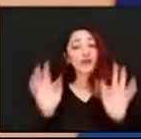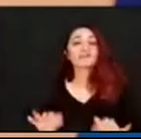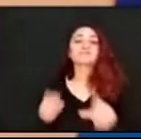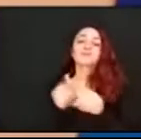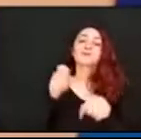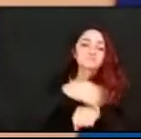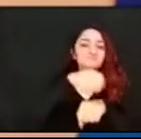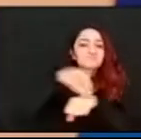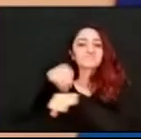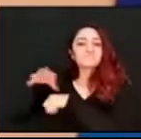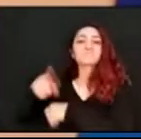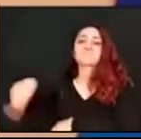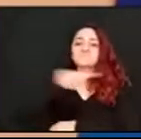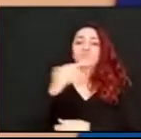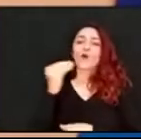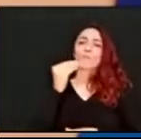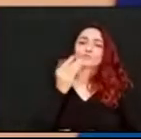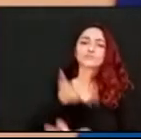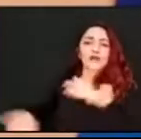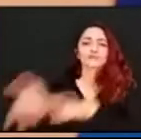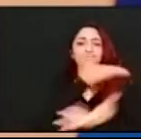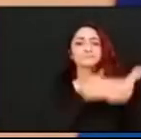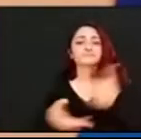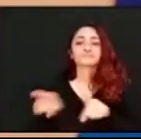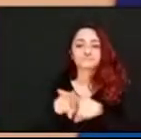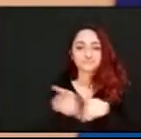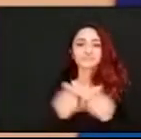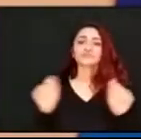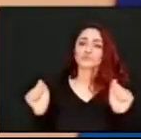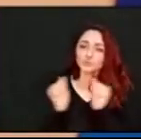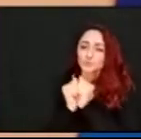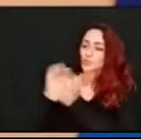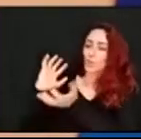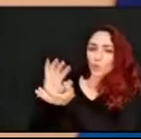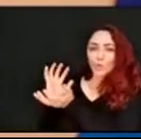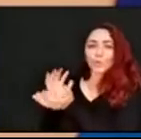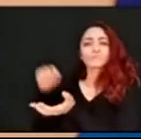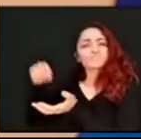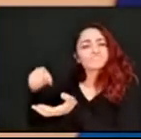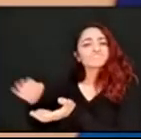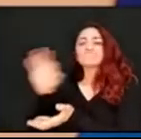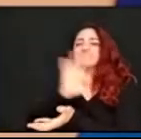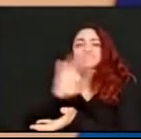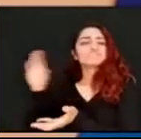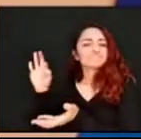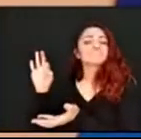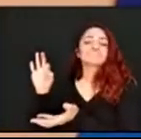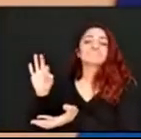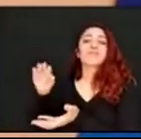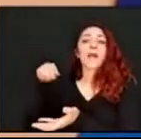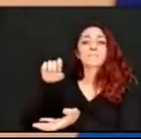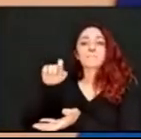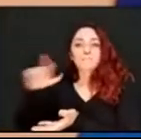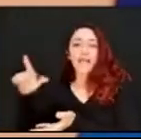compartilhando dessa oportunidade de trazer junto com time super bacana né atuando com a gente aqui a meu representando o time